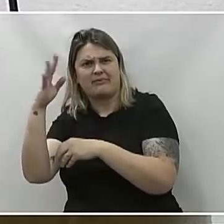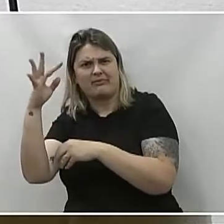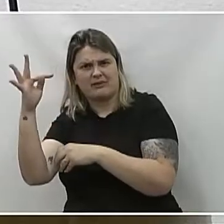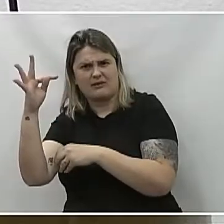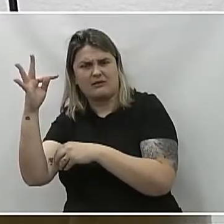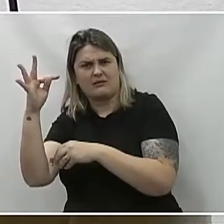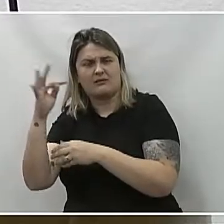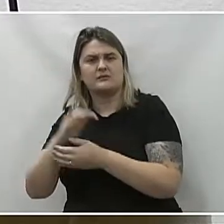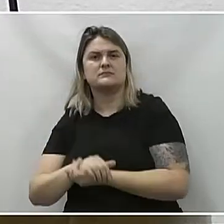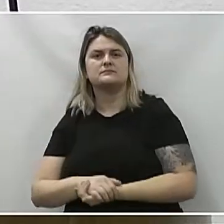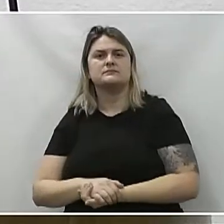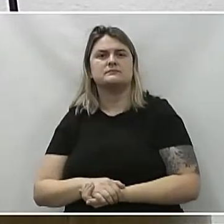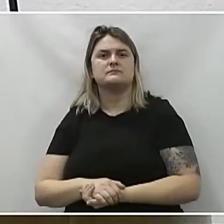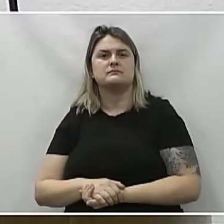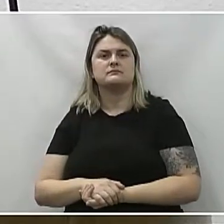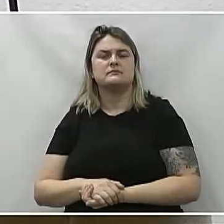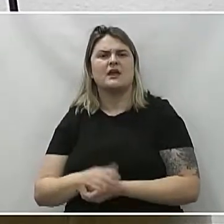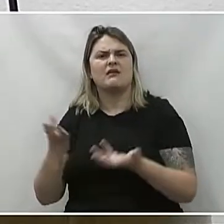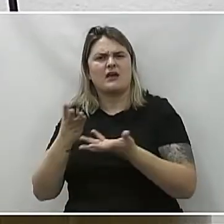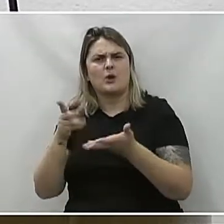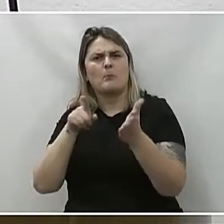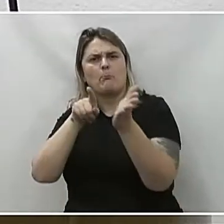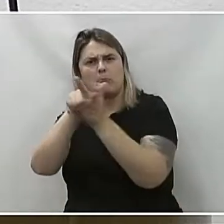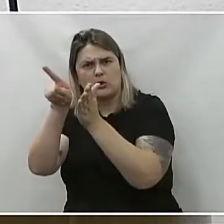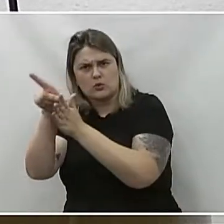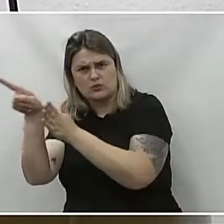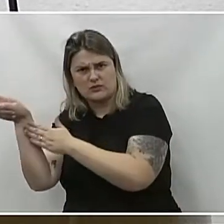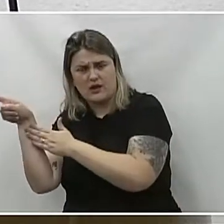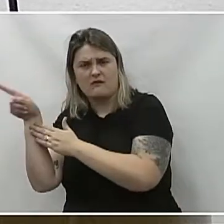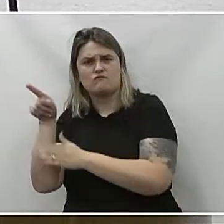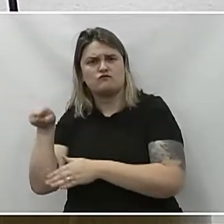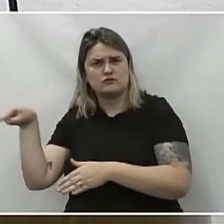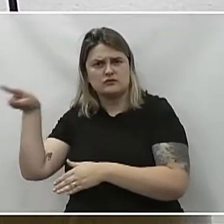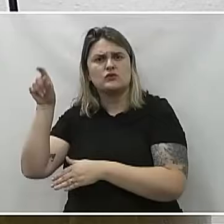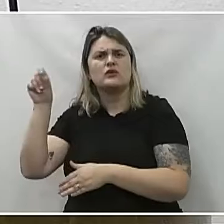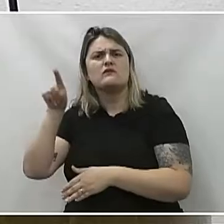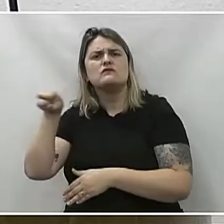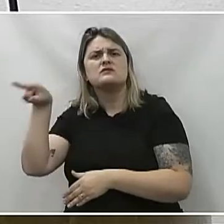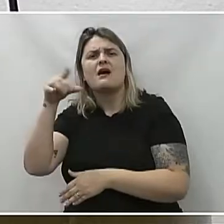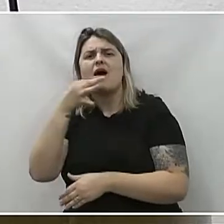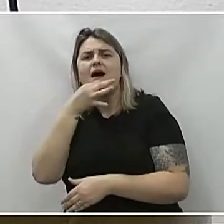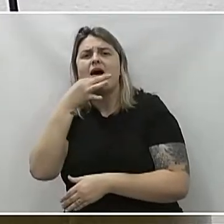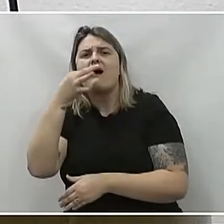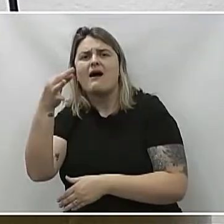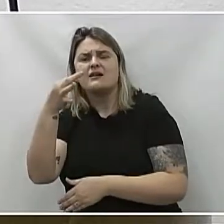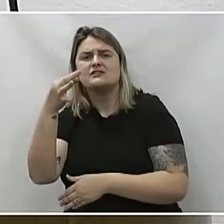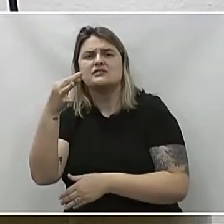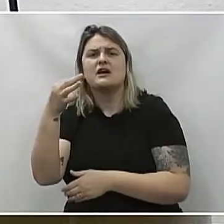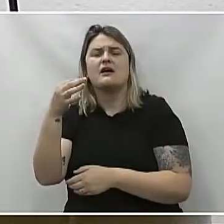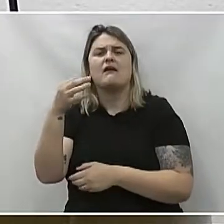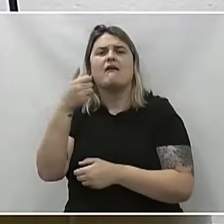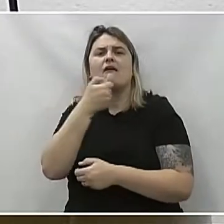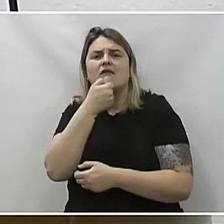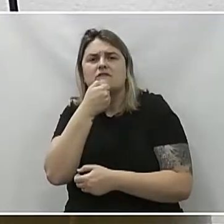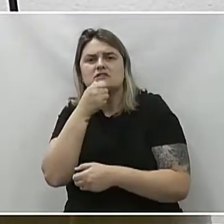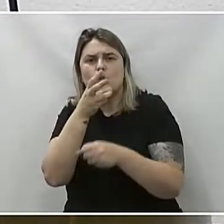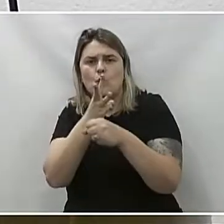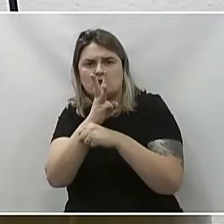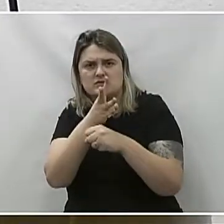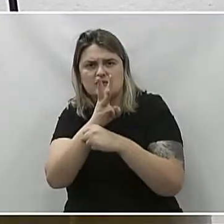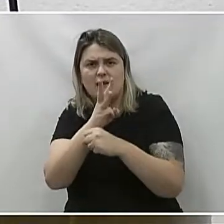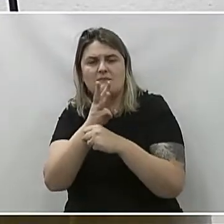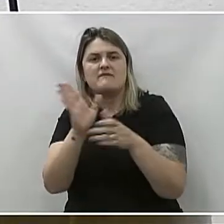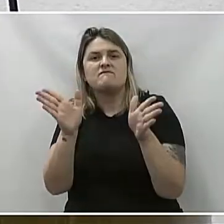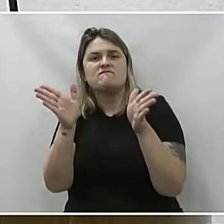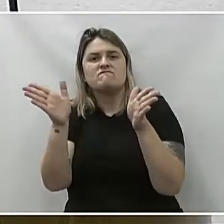boicote. Quero perguntar para vocês, nobres colegas, o que vocês acham dos áudios que está circulando de